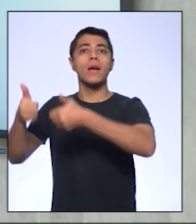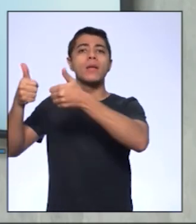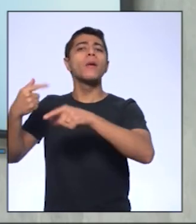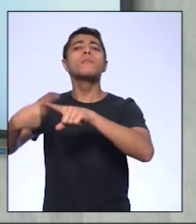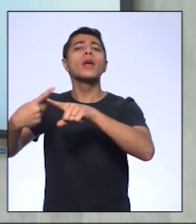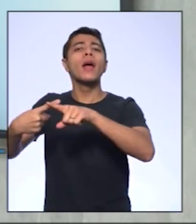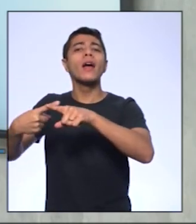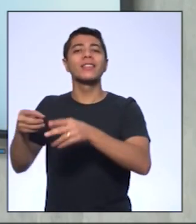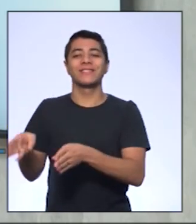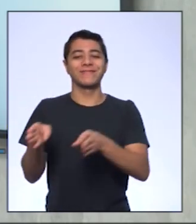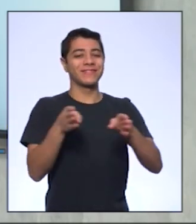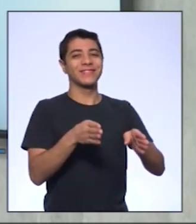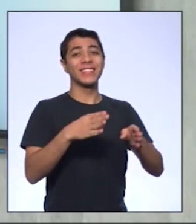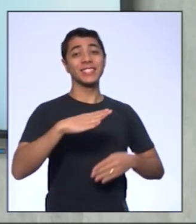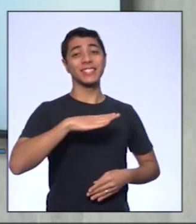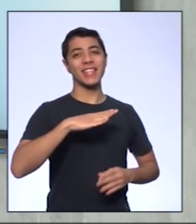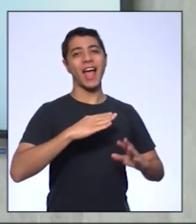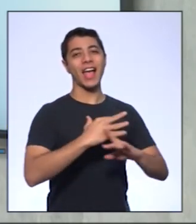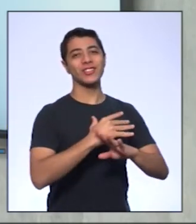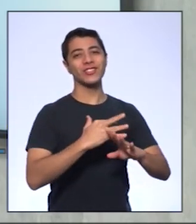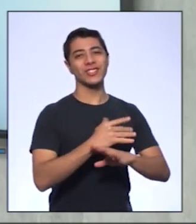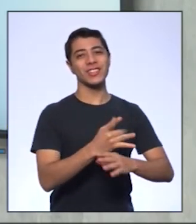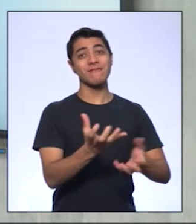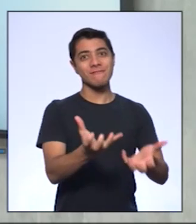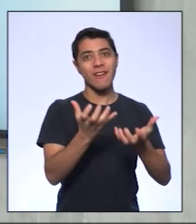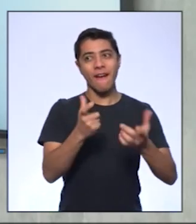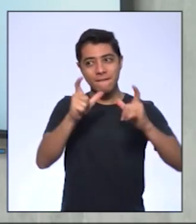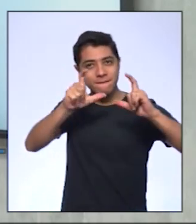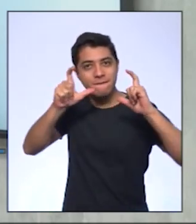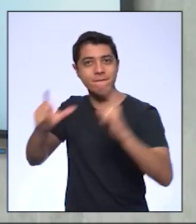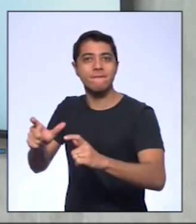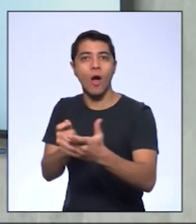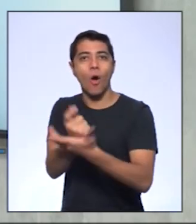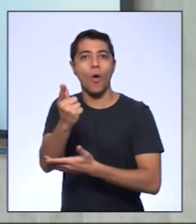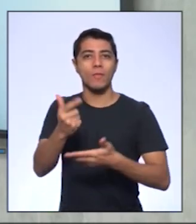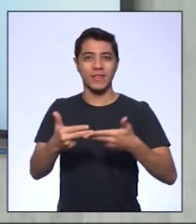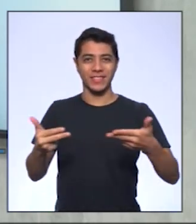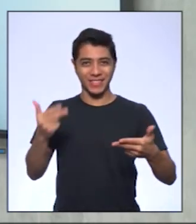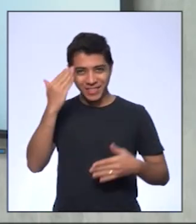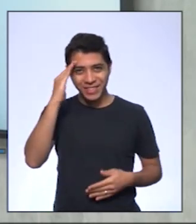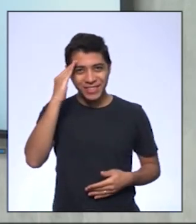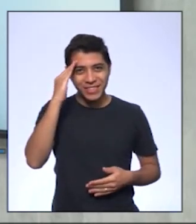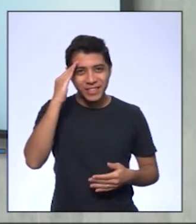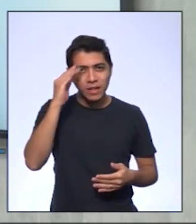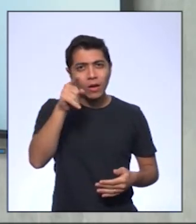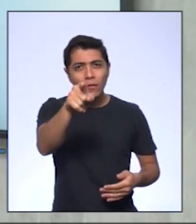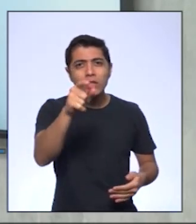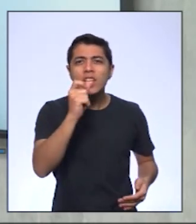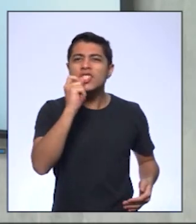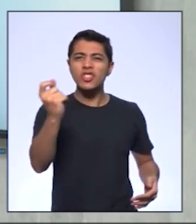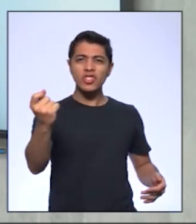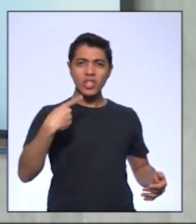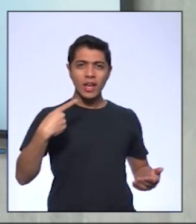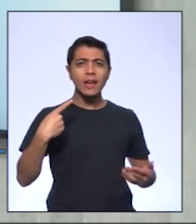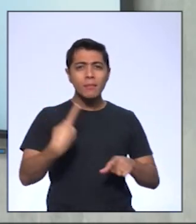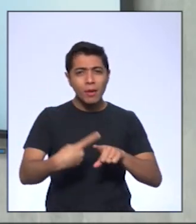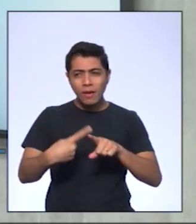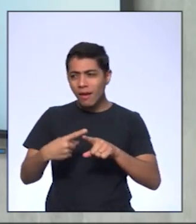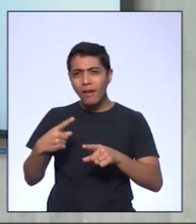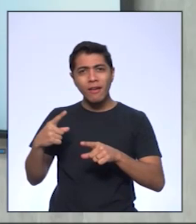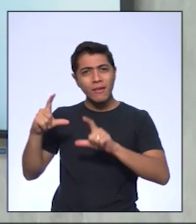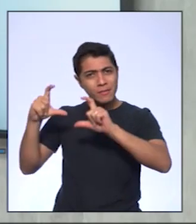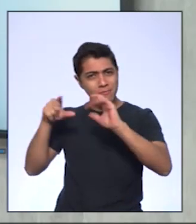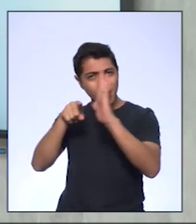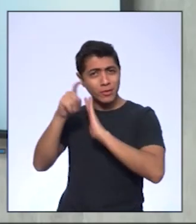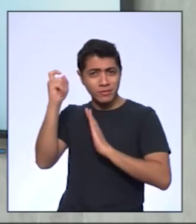campo-cidade. Chatinha, né? Chatinha. Aí, gente, desculpa. Você tá me xingando porque a questão é difícil? A culpa não é minha, mano. A culpa não é minha. Não me